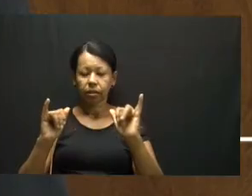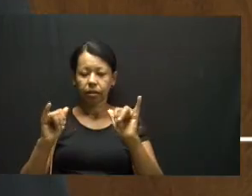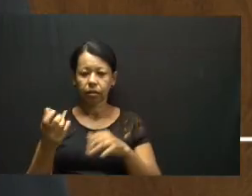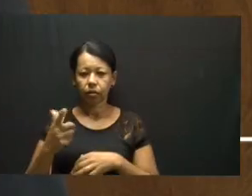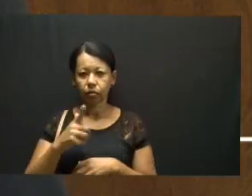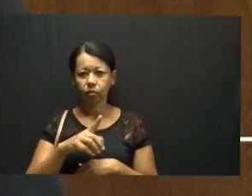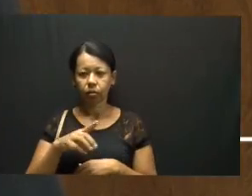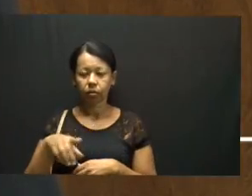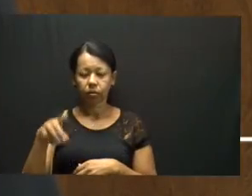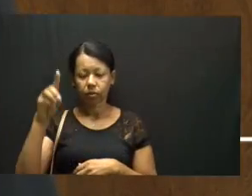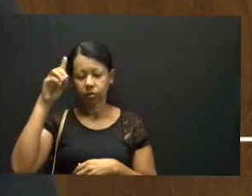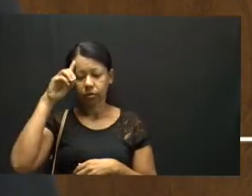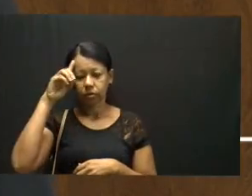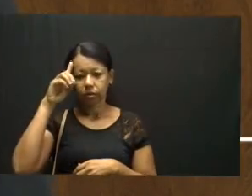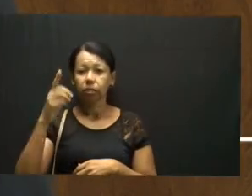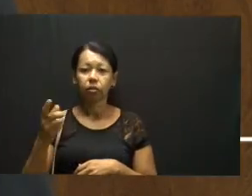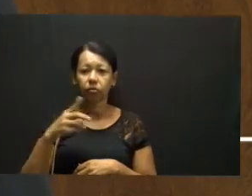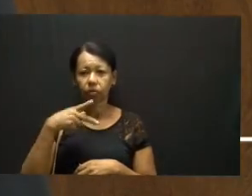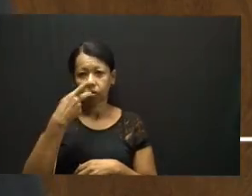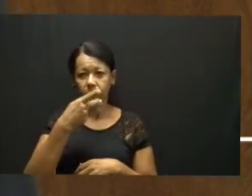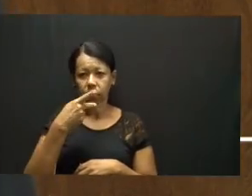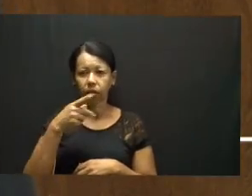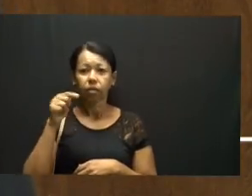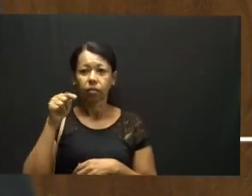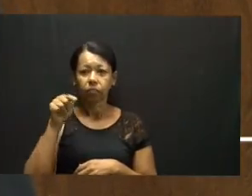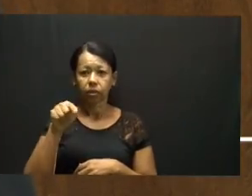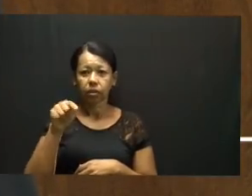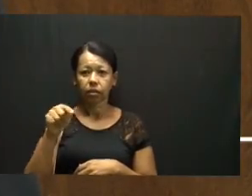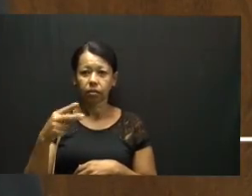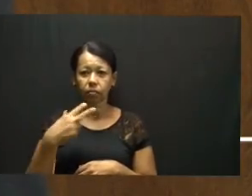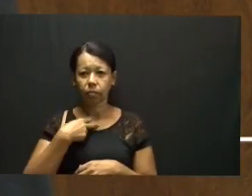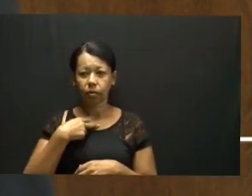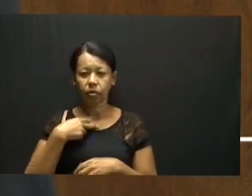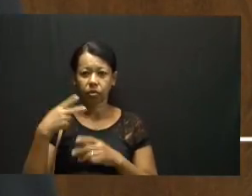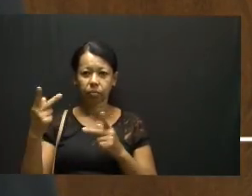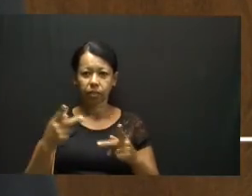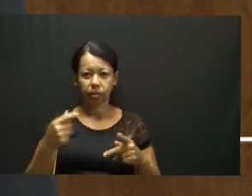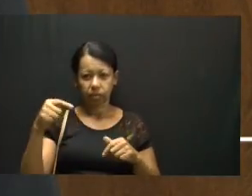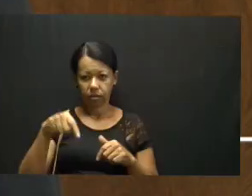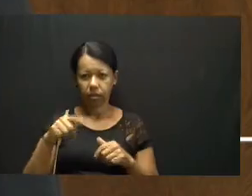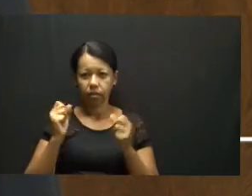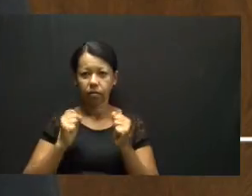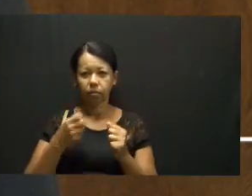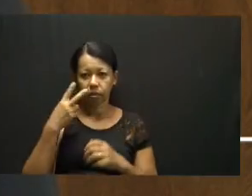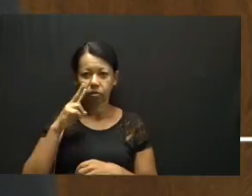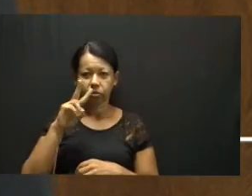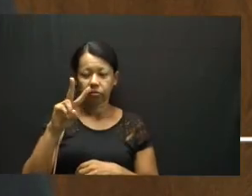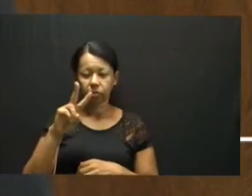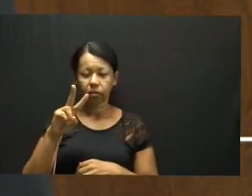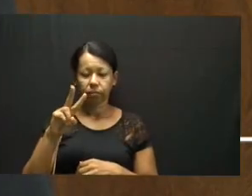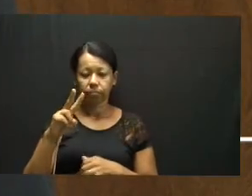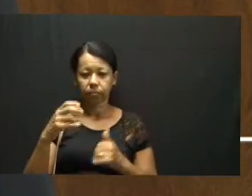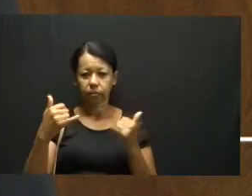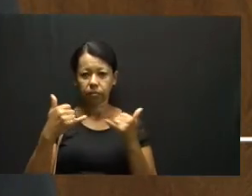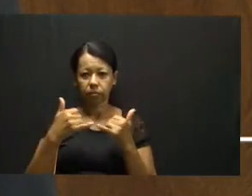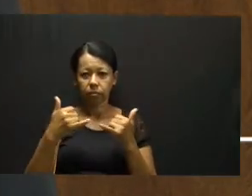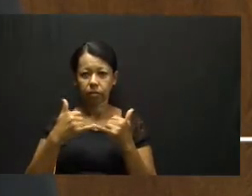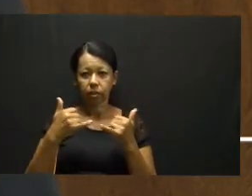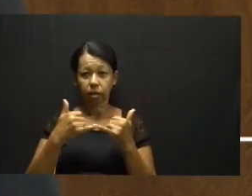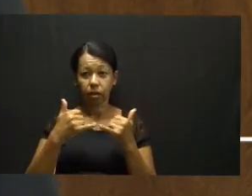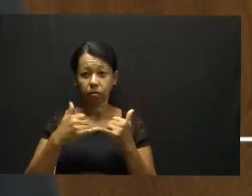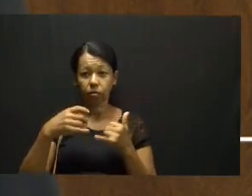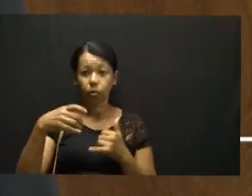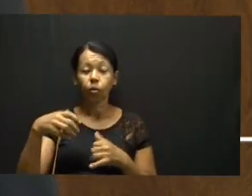e volto a repetir a você, telespectador, que se aqui você não puder comparecer, pode nos acompanhar sintonizando o canal 9 da